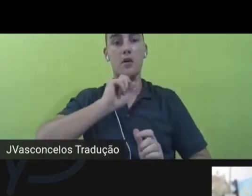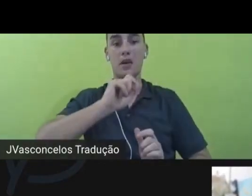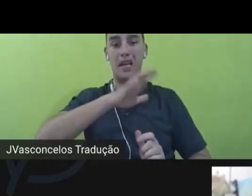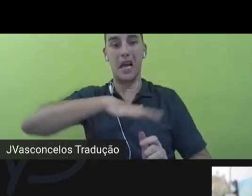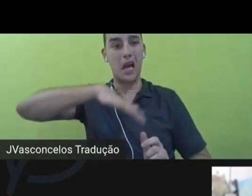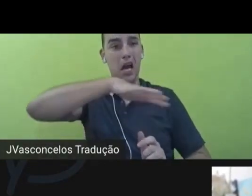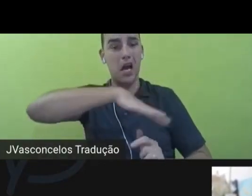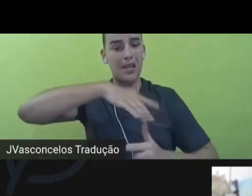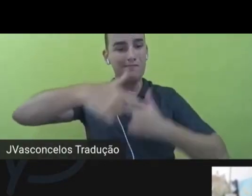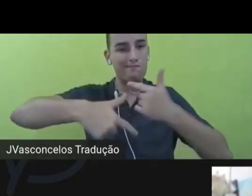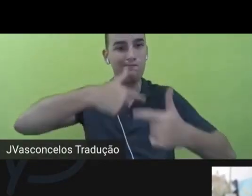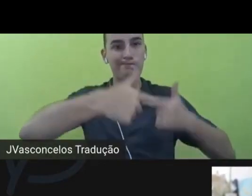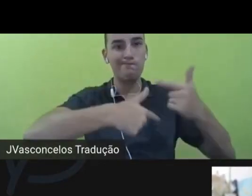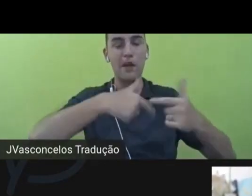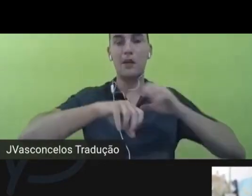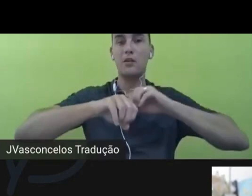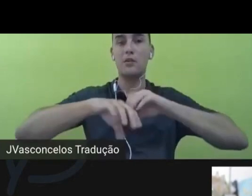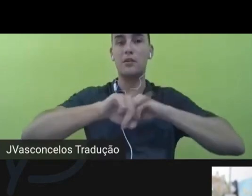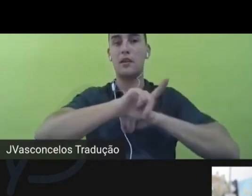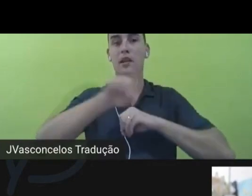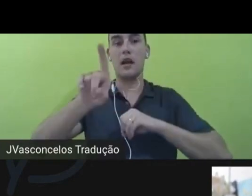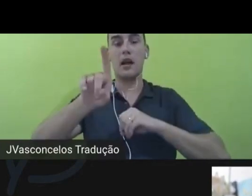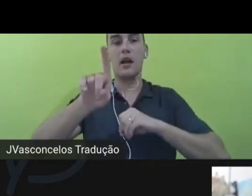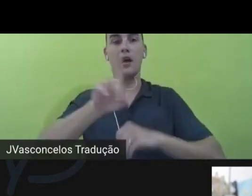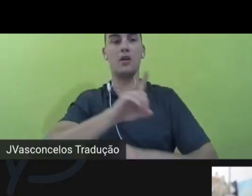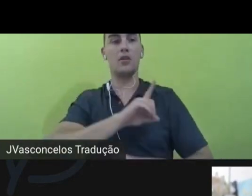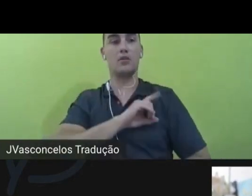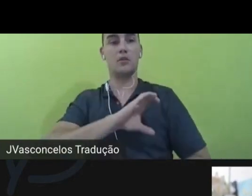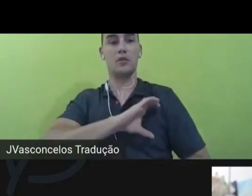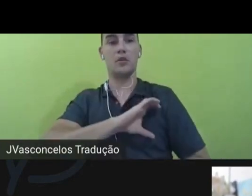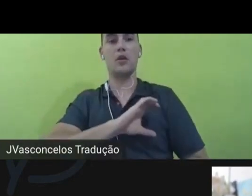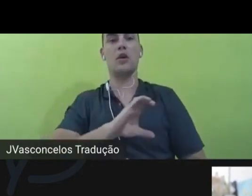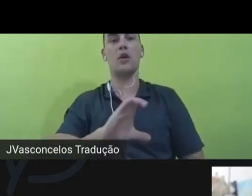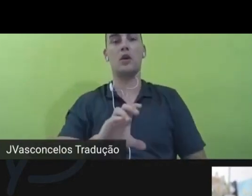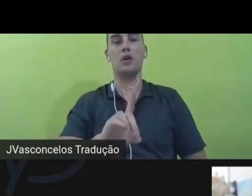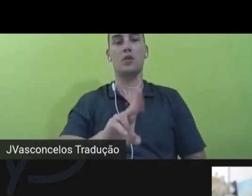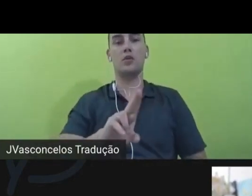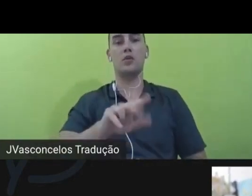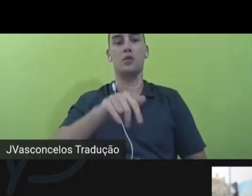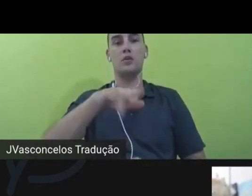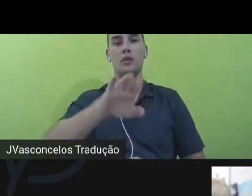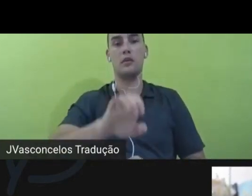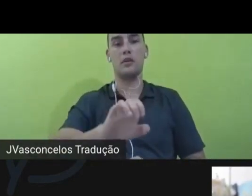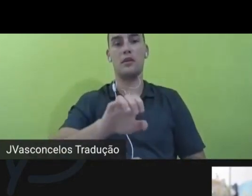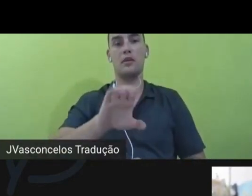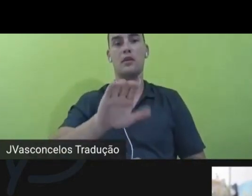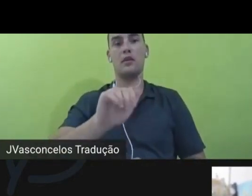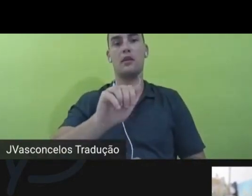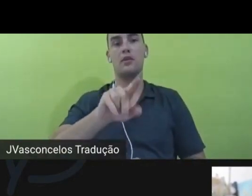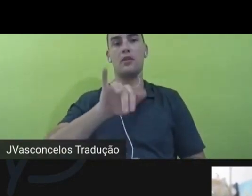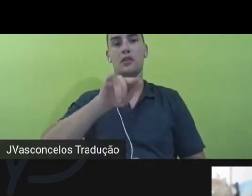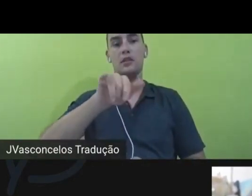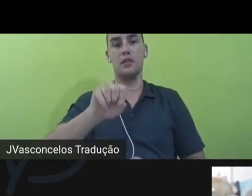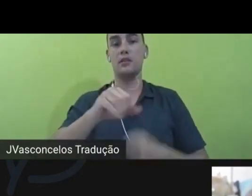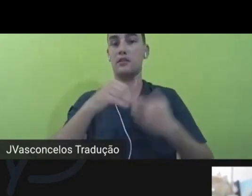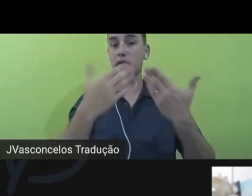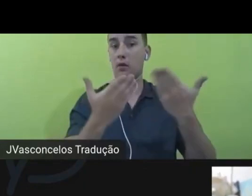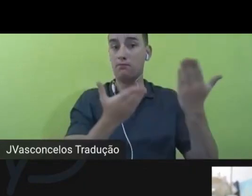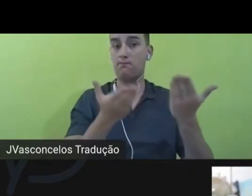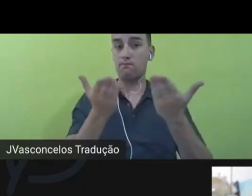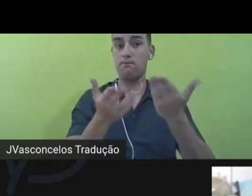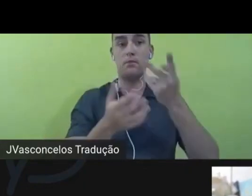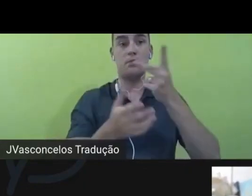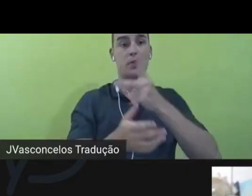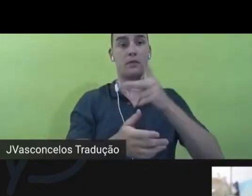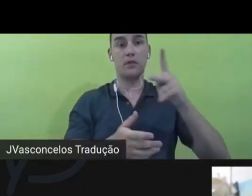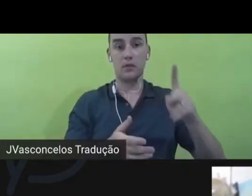educação especial no município de Duque de Caxias. Vamos, então, passar a palavra para a nossa ilustríssima professora doutora